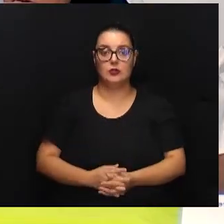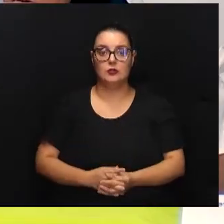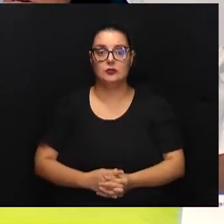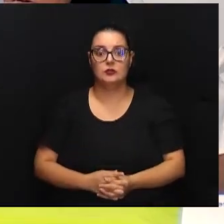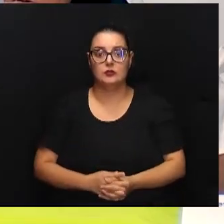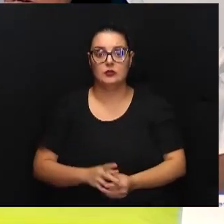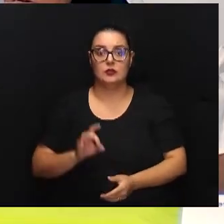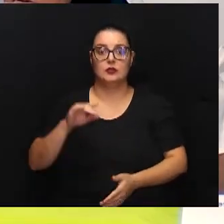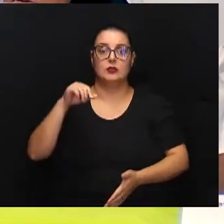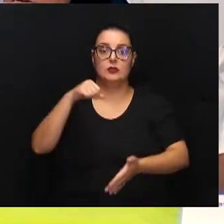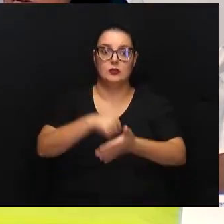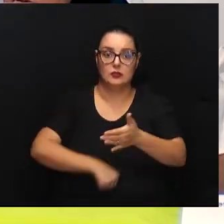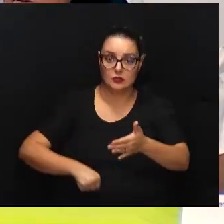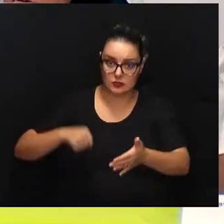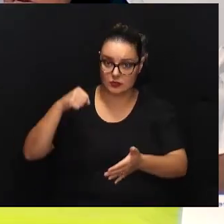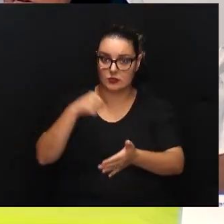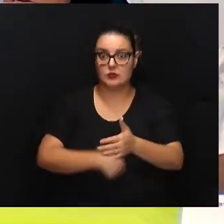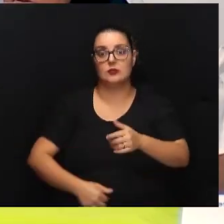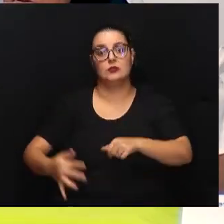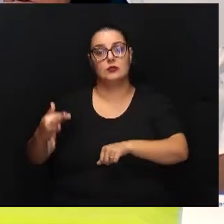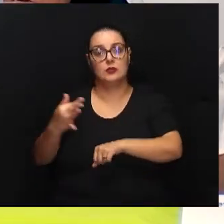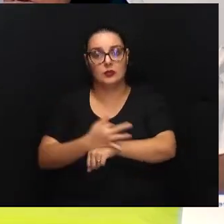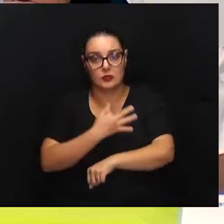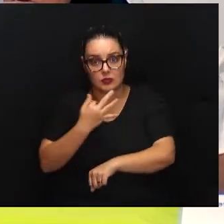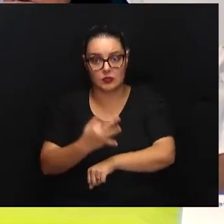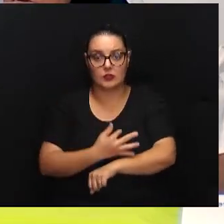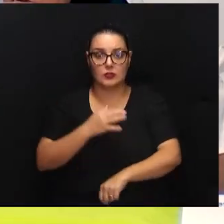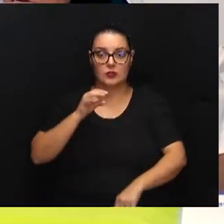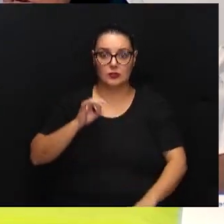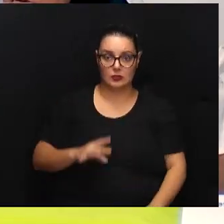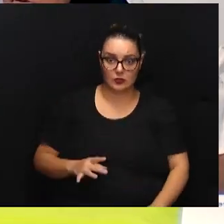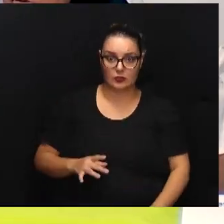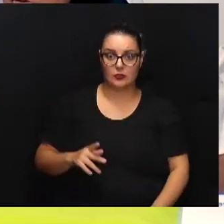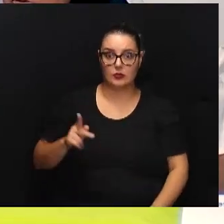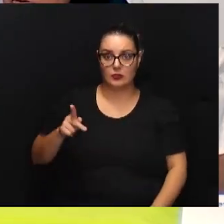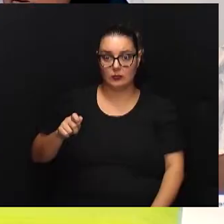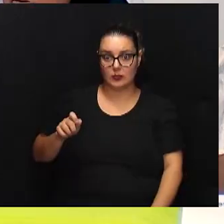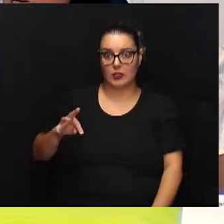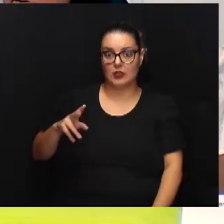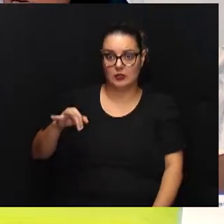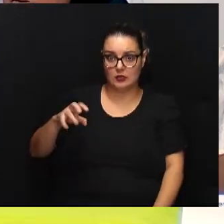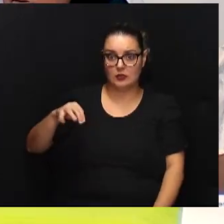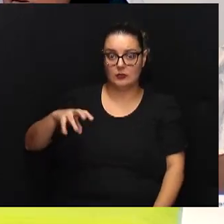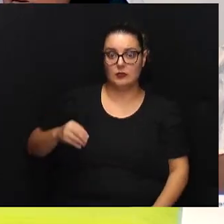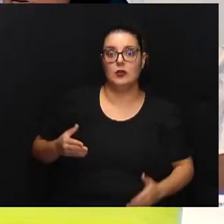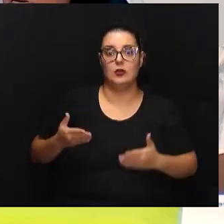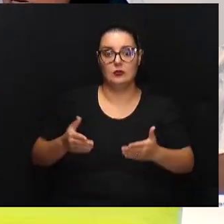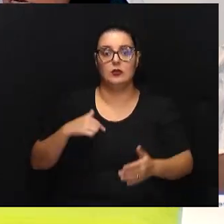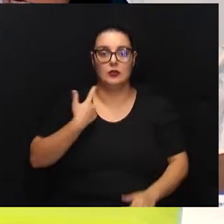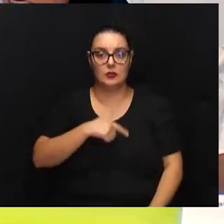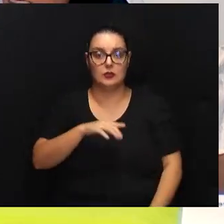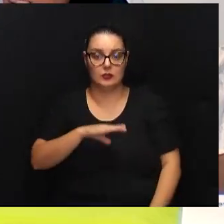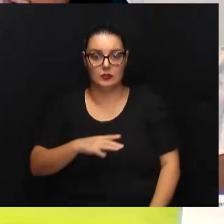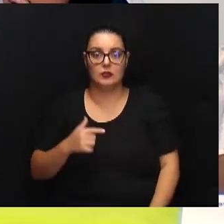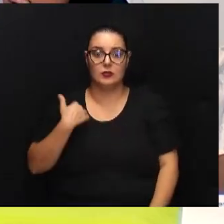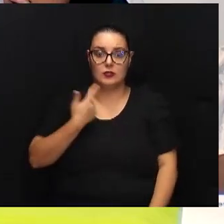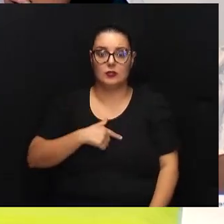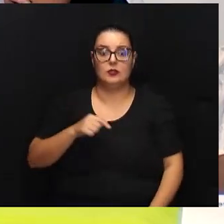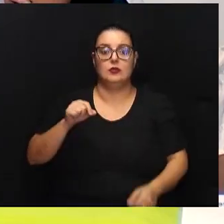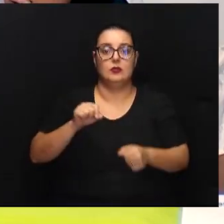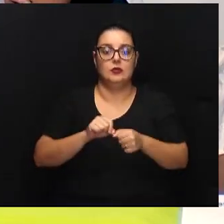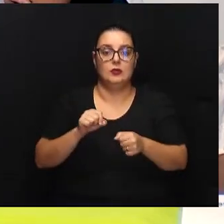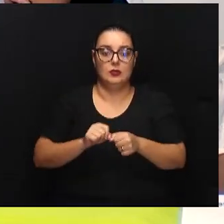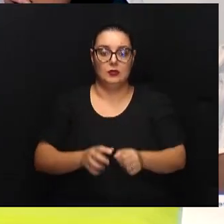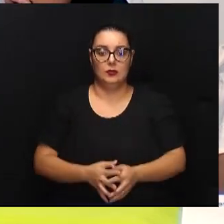resistência e é só com os patrimônios a serem colocados na nossa cidade que a gente vai fazer com que